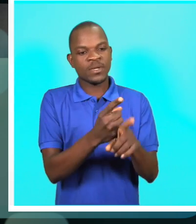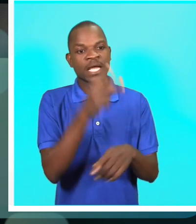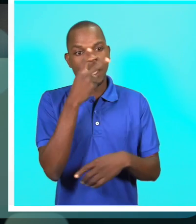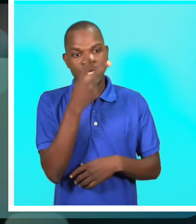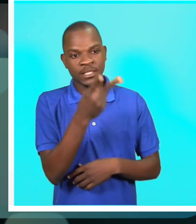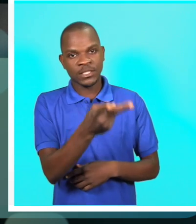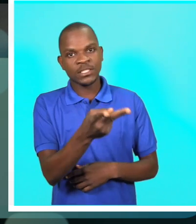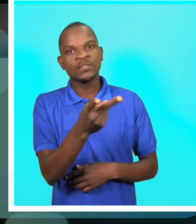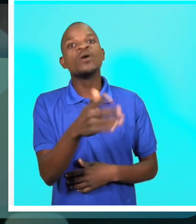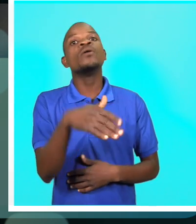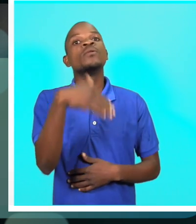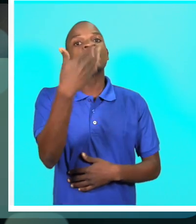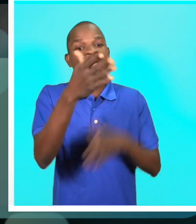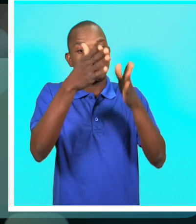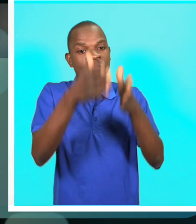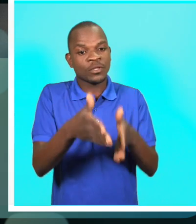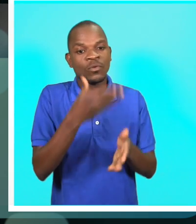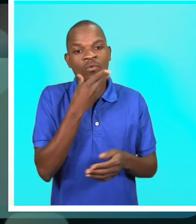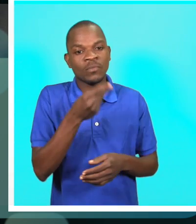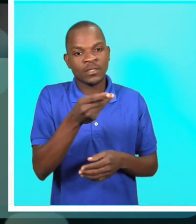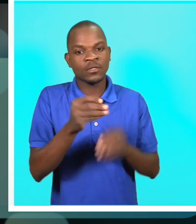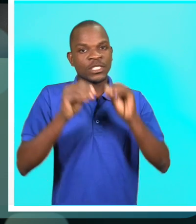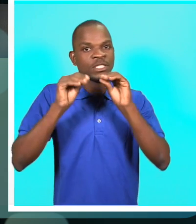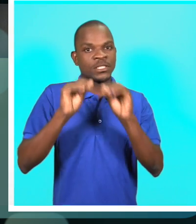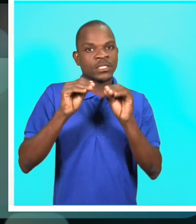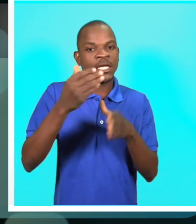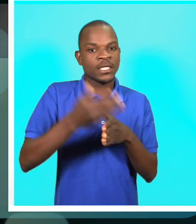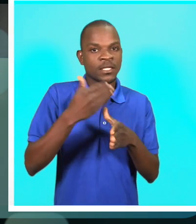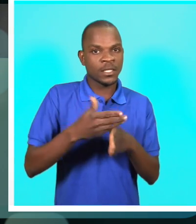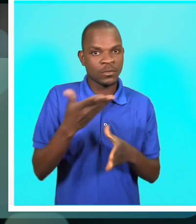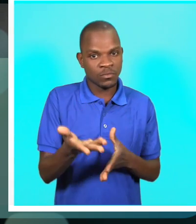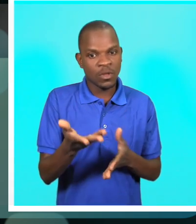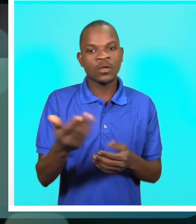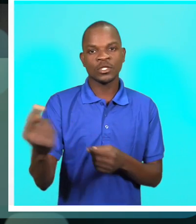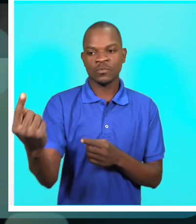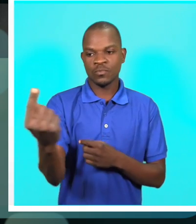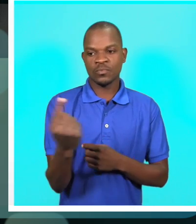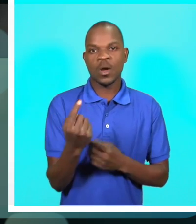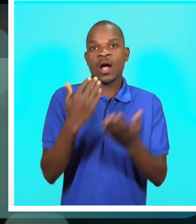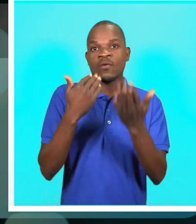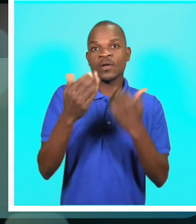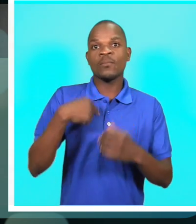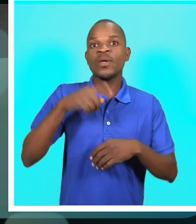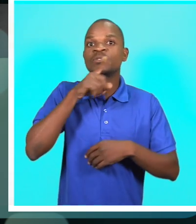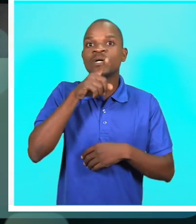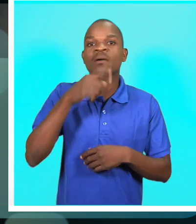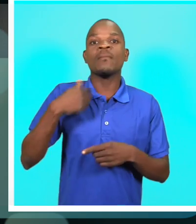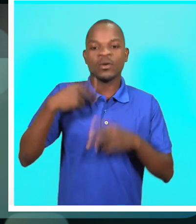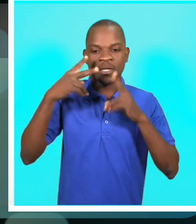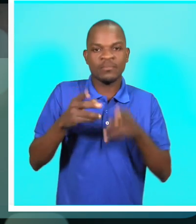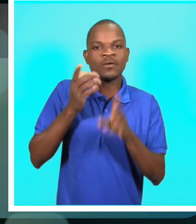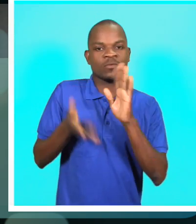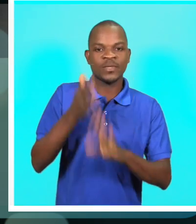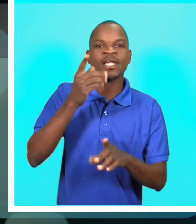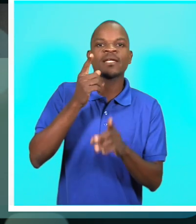assistia, então o senhor que lá estava dando treino e tudo mais, eu ia falar aos meus pais que acabou